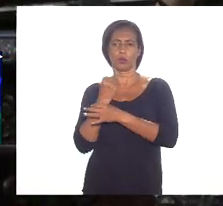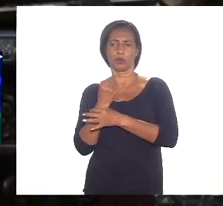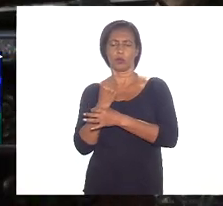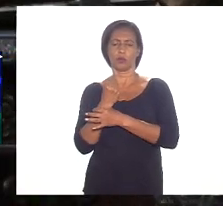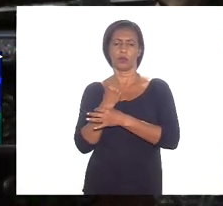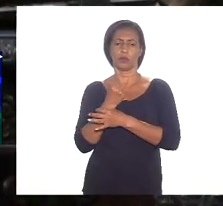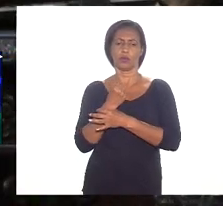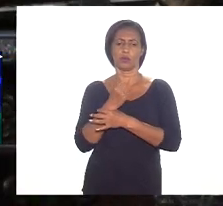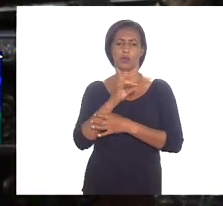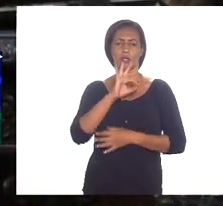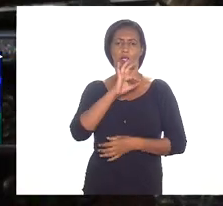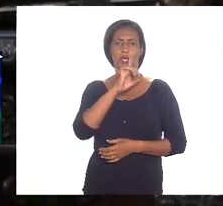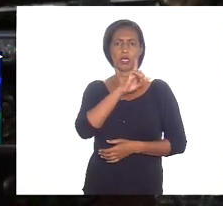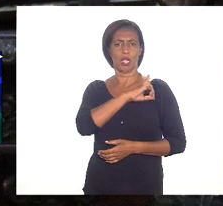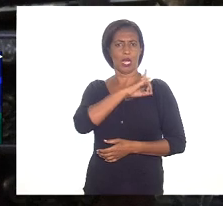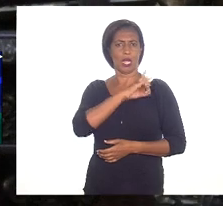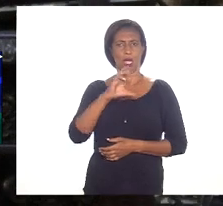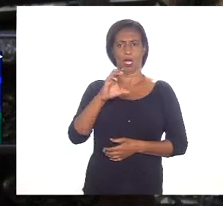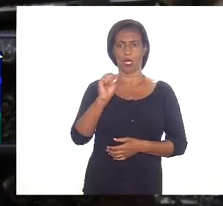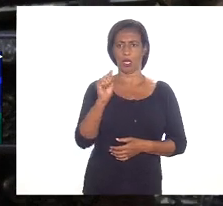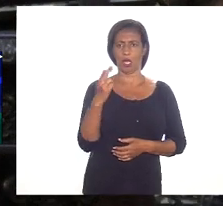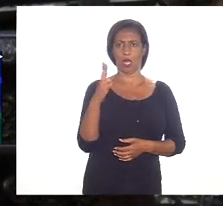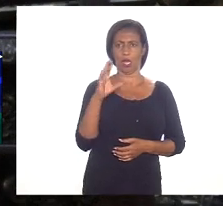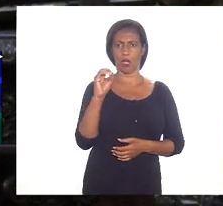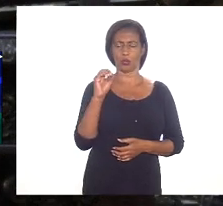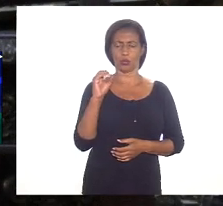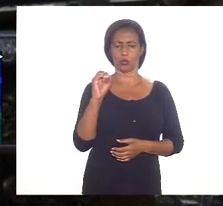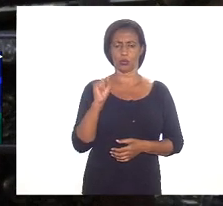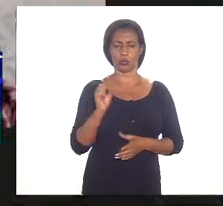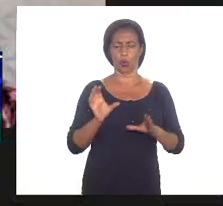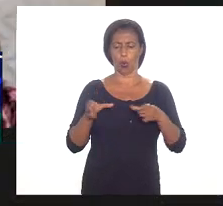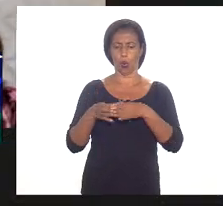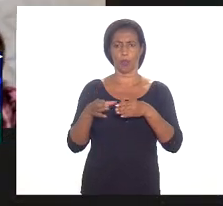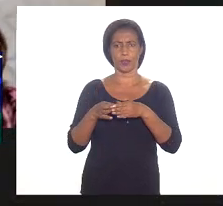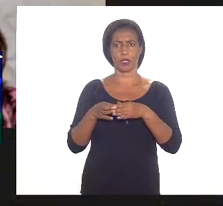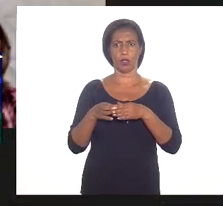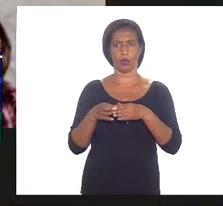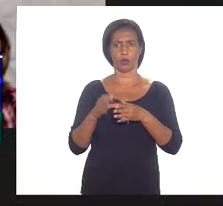Deputado o delegado Carlos Augusto é